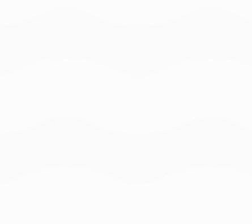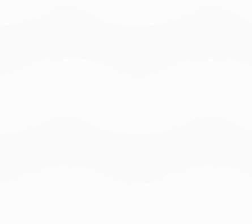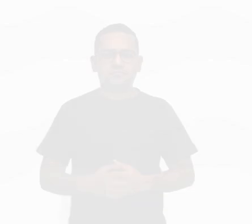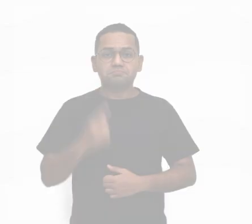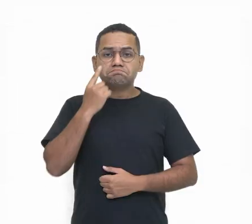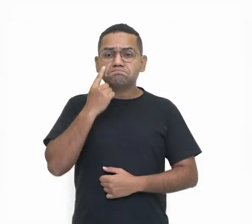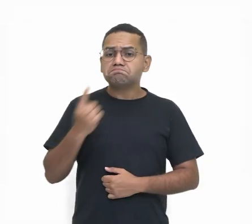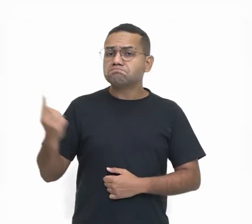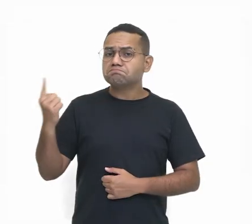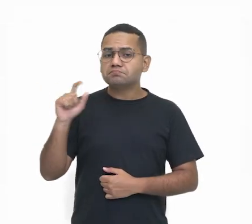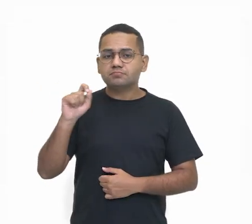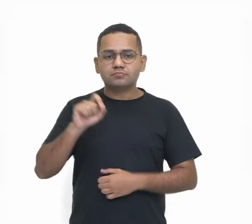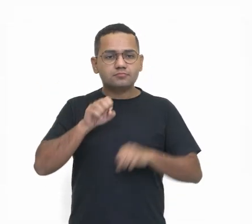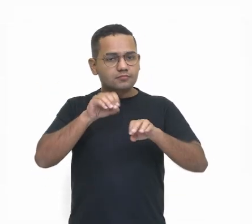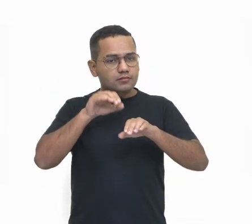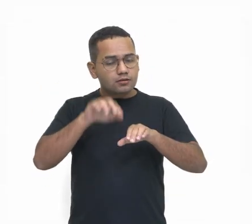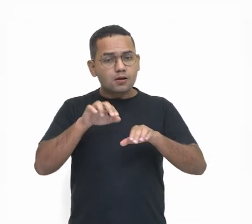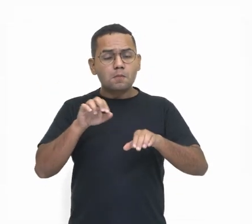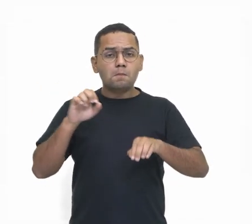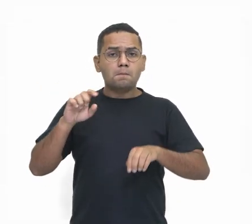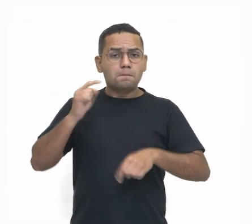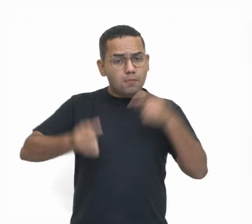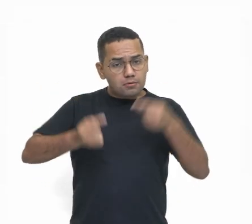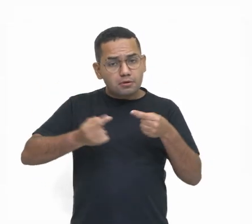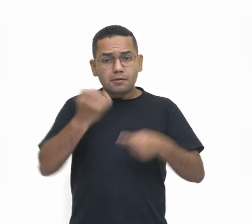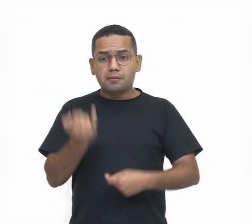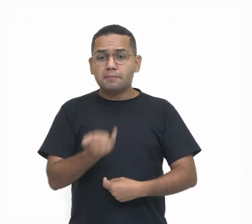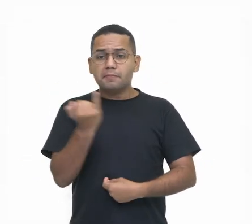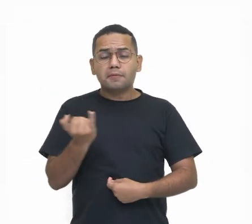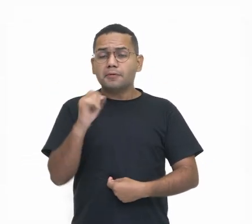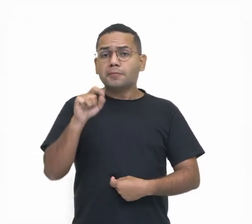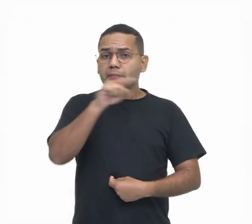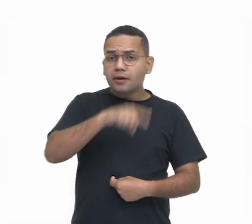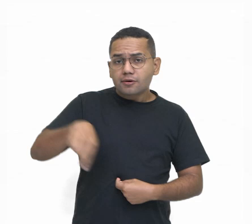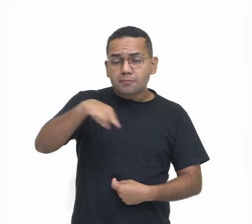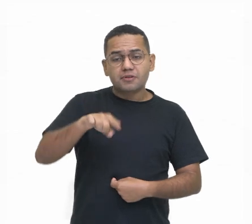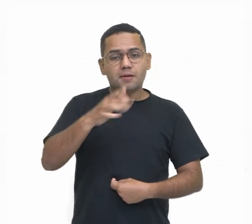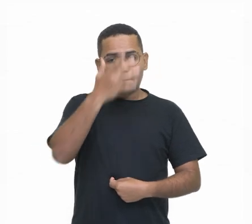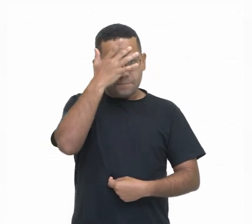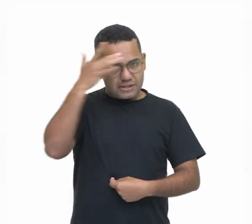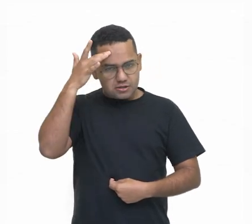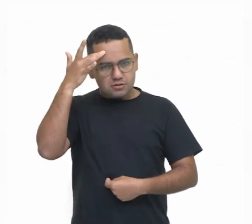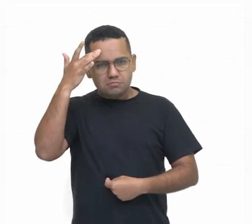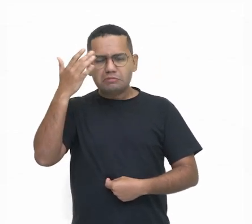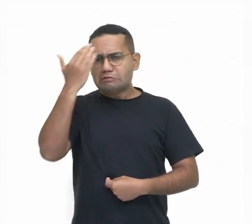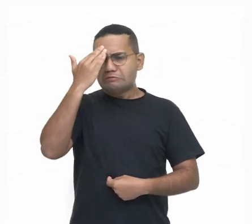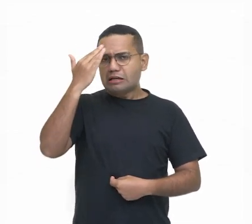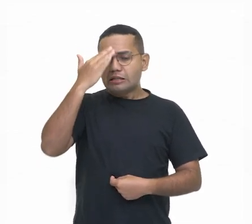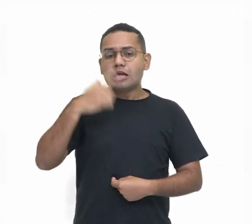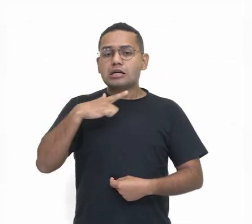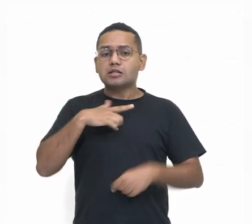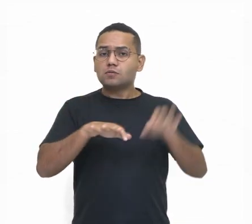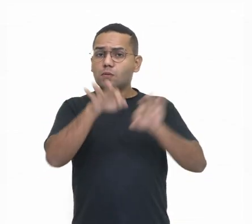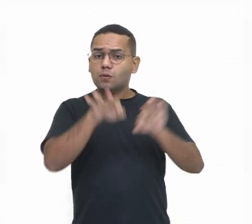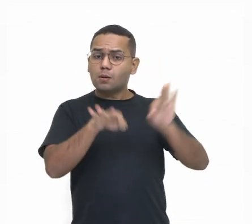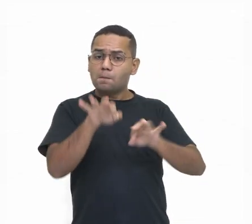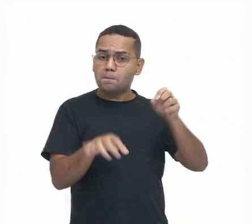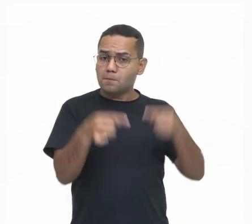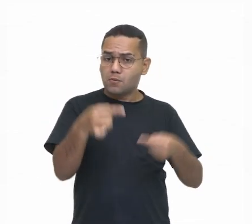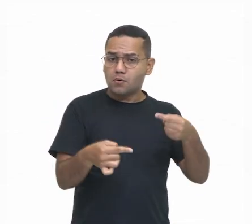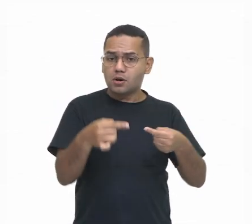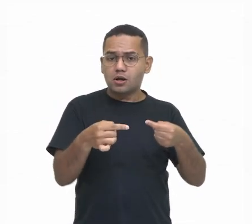político e que nós temos direitos e deveres nesse sistema e que possam participar de maneira informada